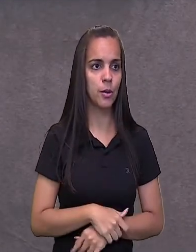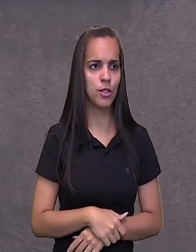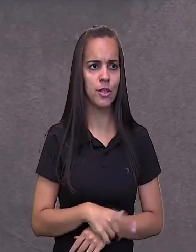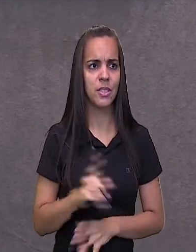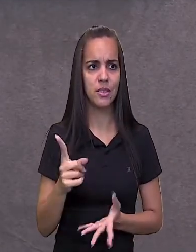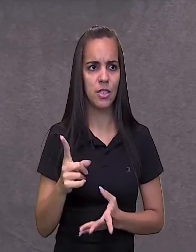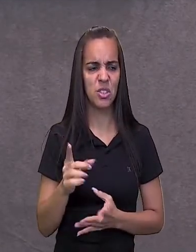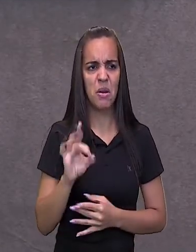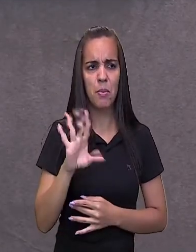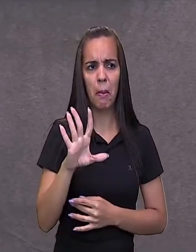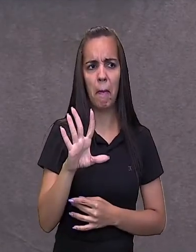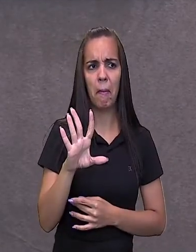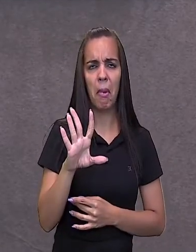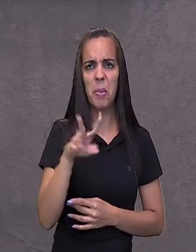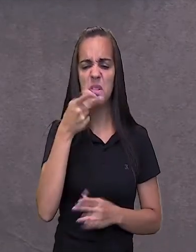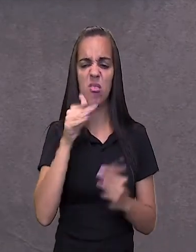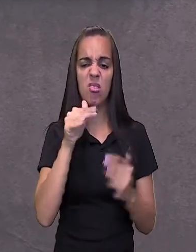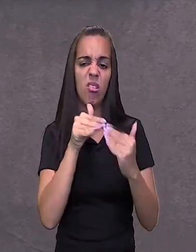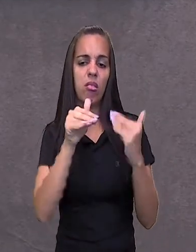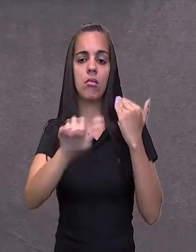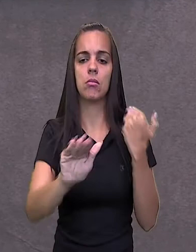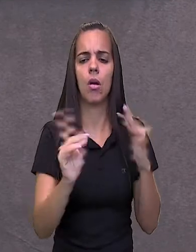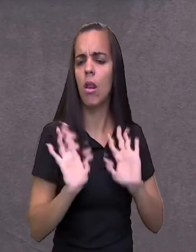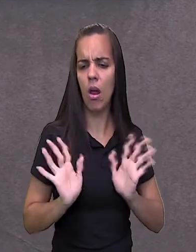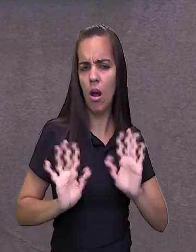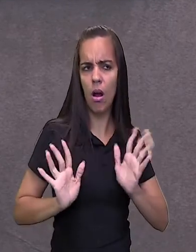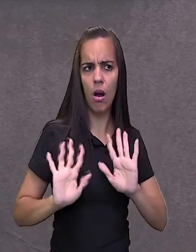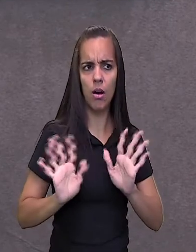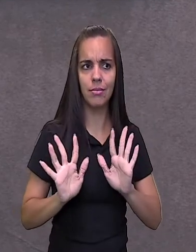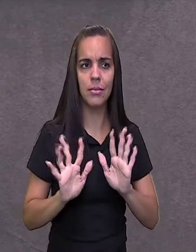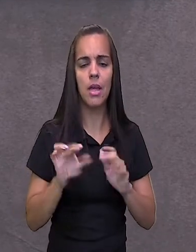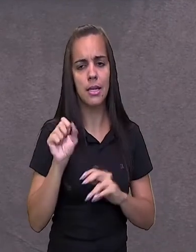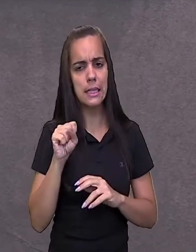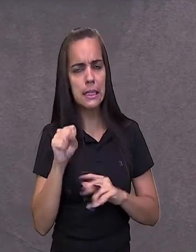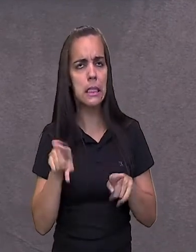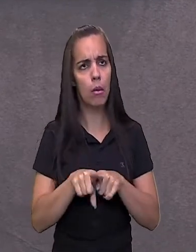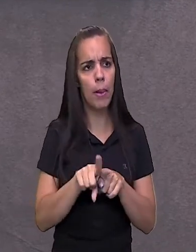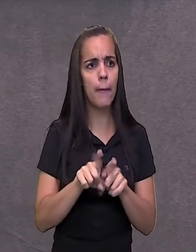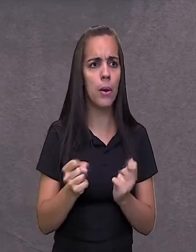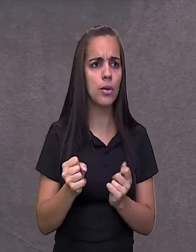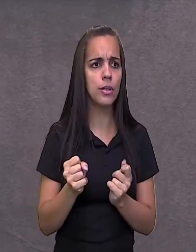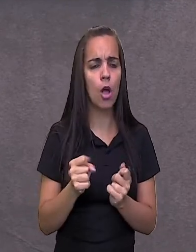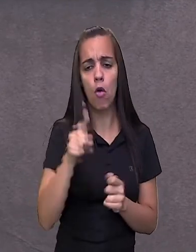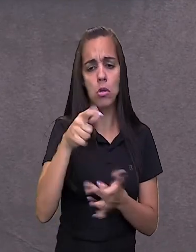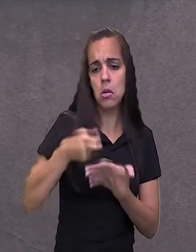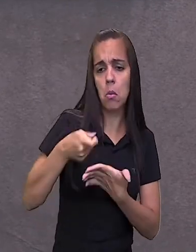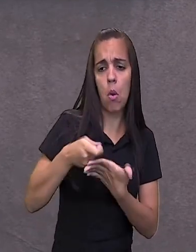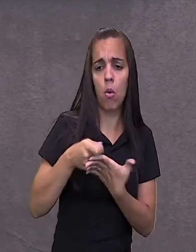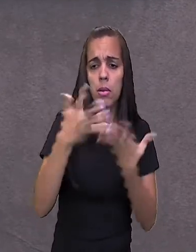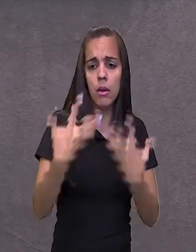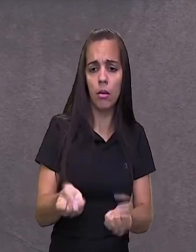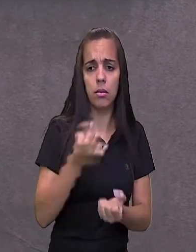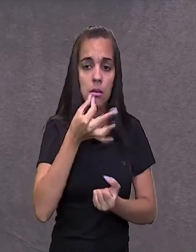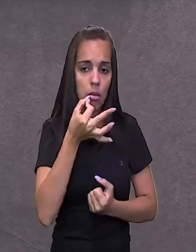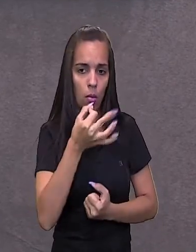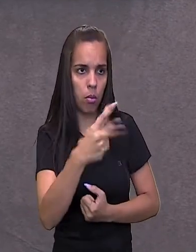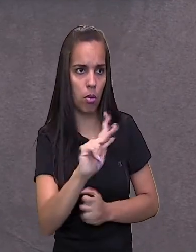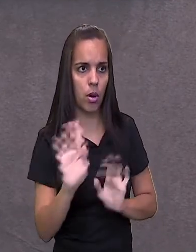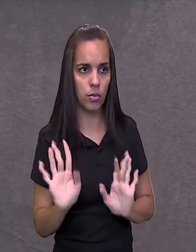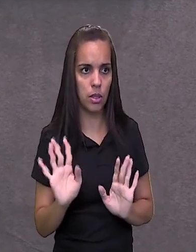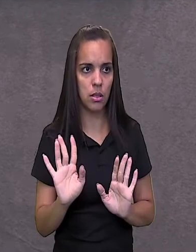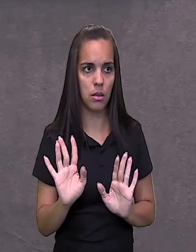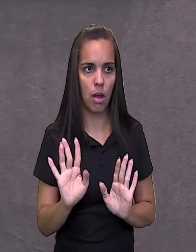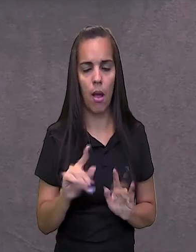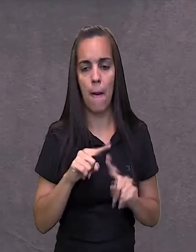questão simplesmente de discordar do outro. Sim, a gente tem que entender que precisa compreender